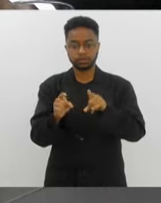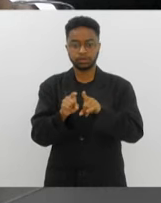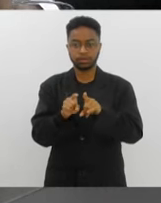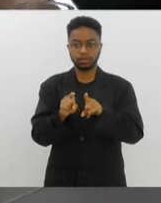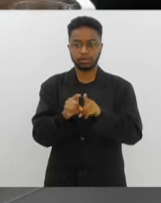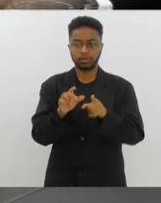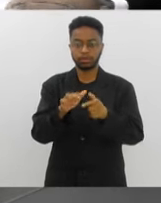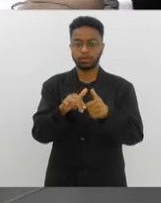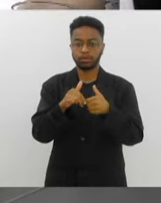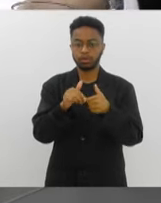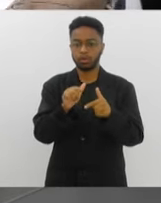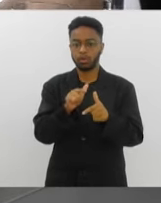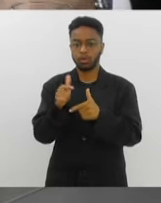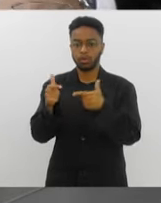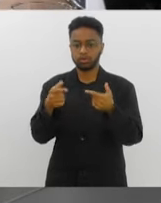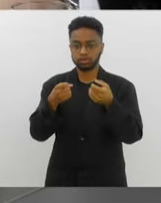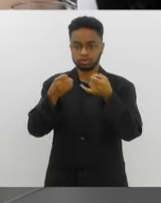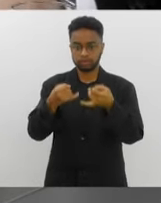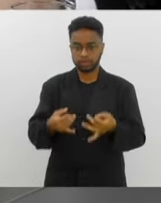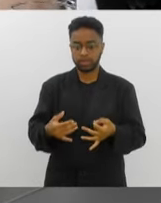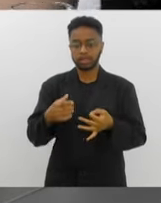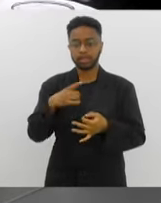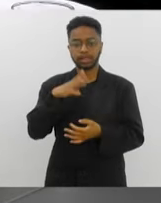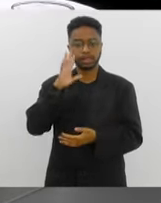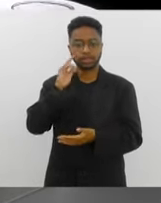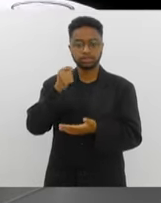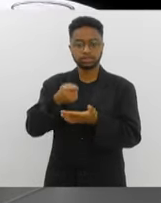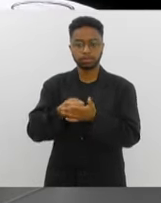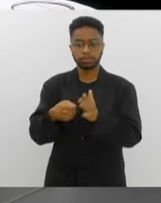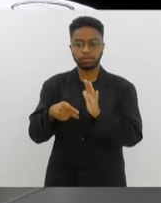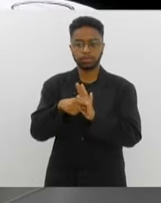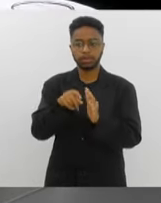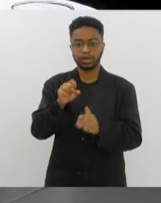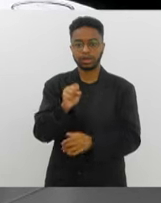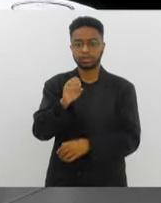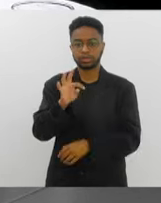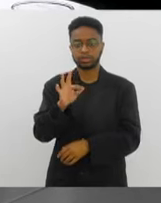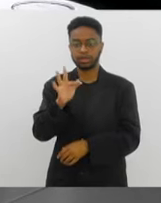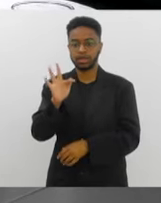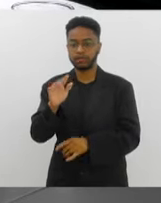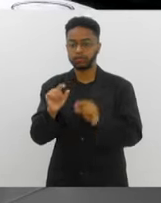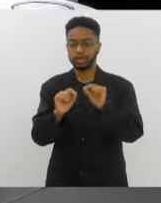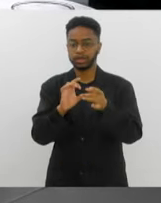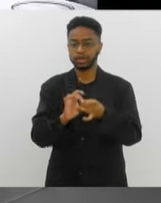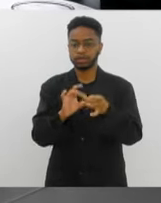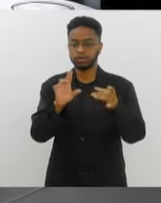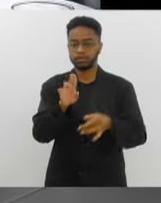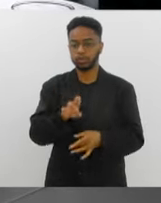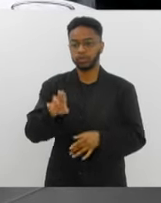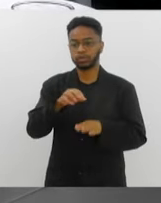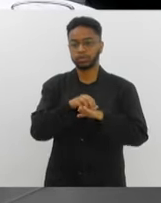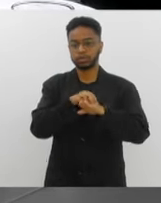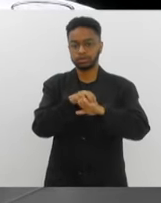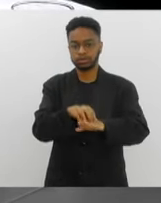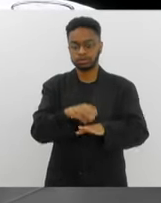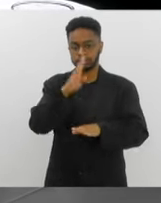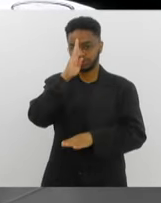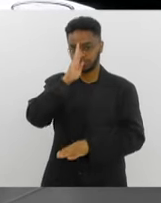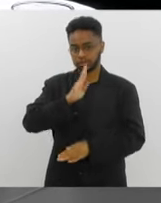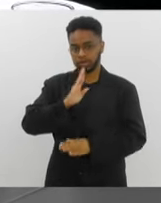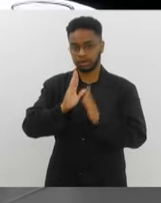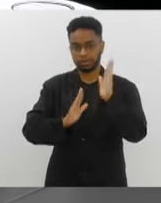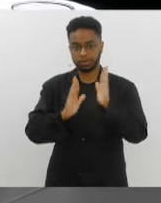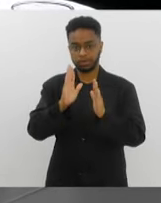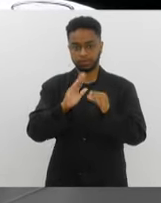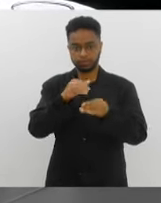outras justificativas, houve uma decisão do STF para que fosse autorizada a utilização de transporte gratuito no período